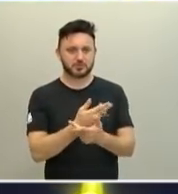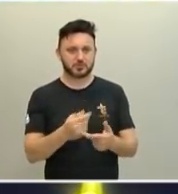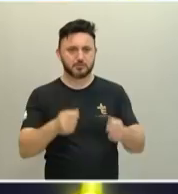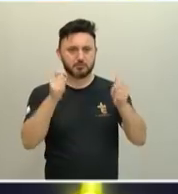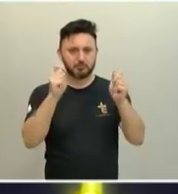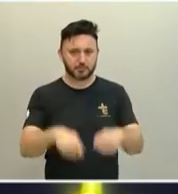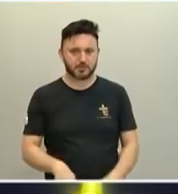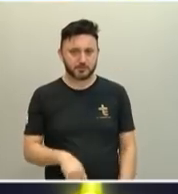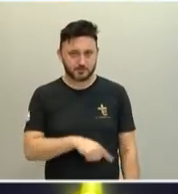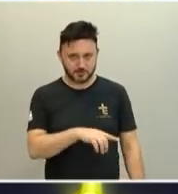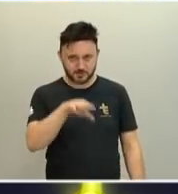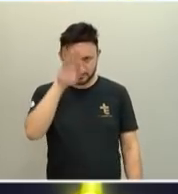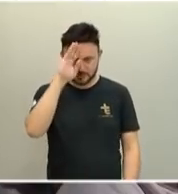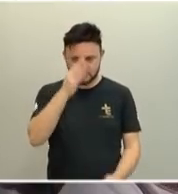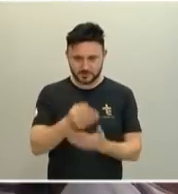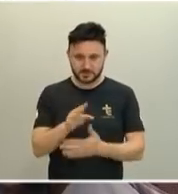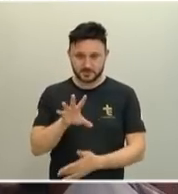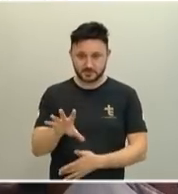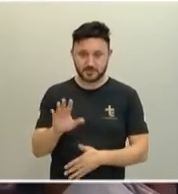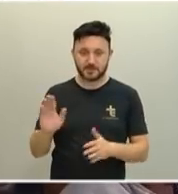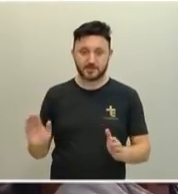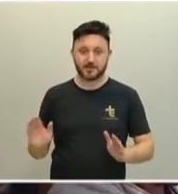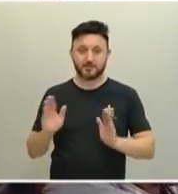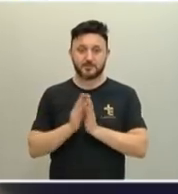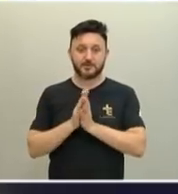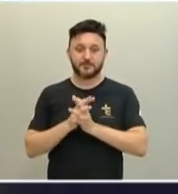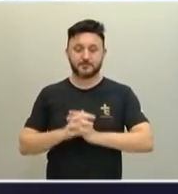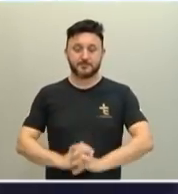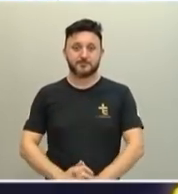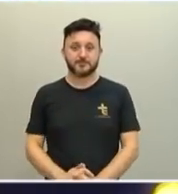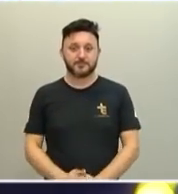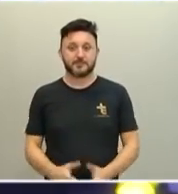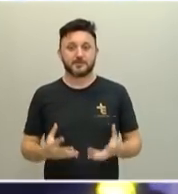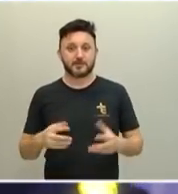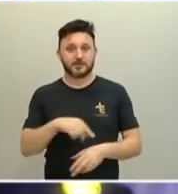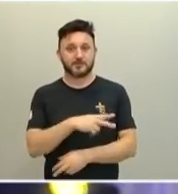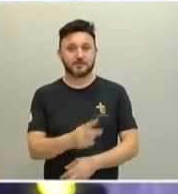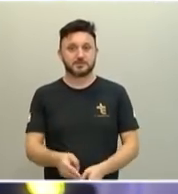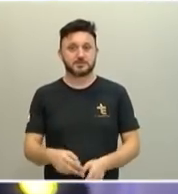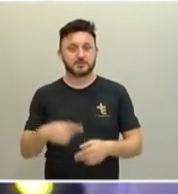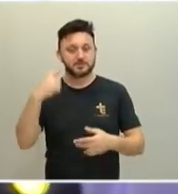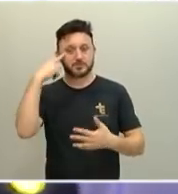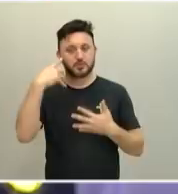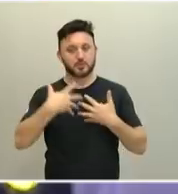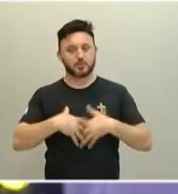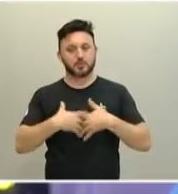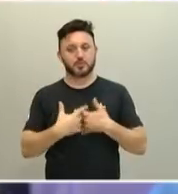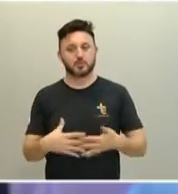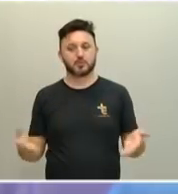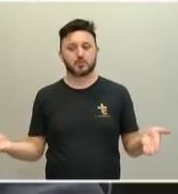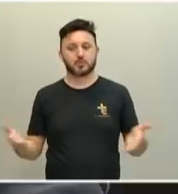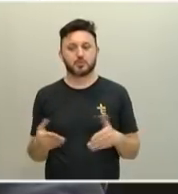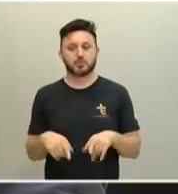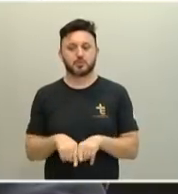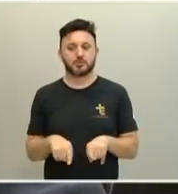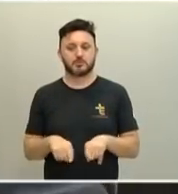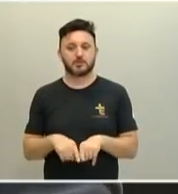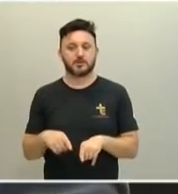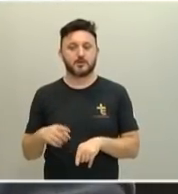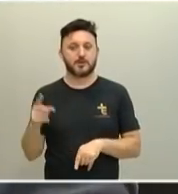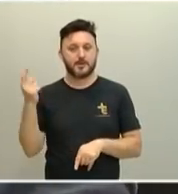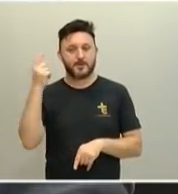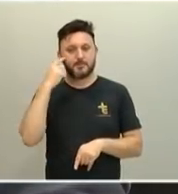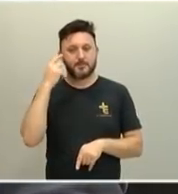Quantos acreditam nisso aqui? Diga amém. Amém. Então eu quero que você feche os seus olhos nesse instante. Feche os seus olhos, que agora vai acontecer